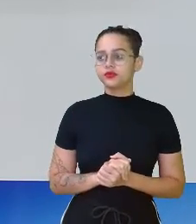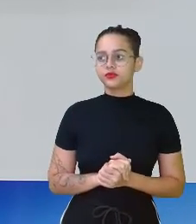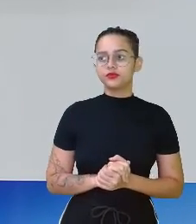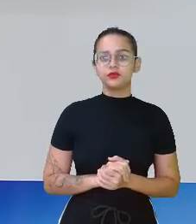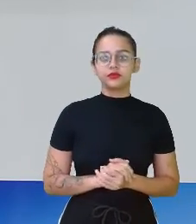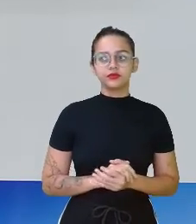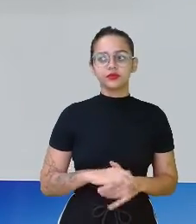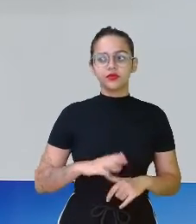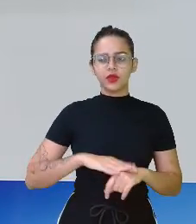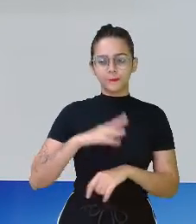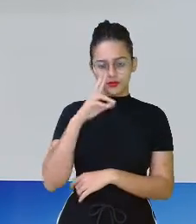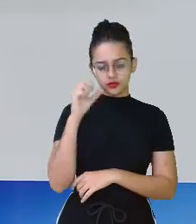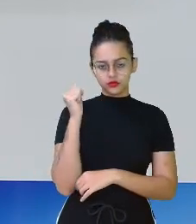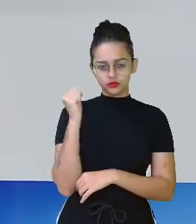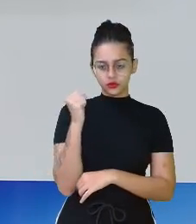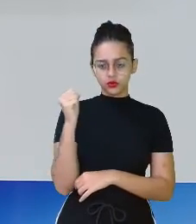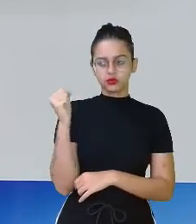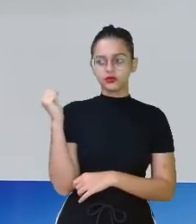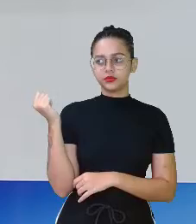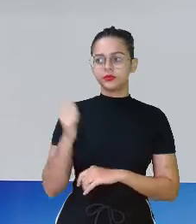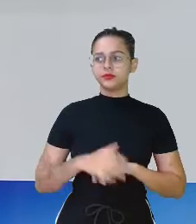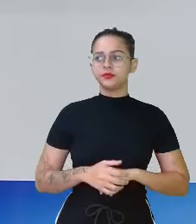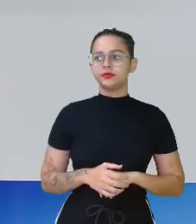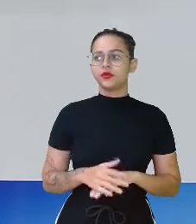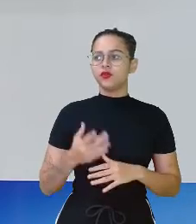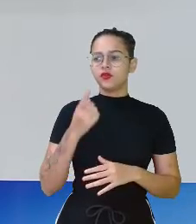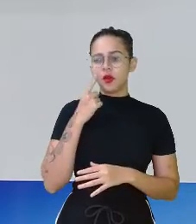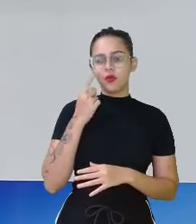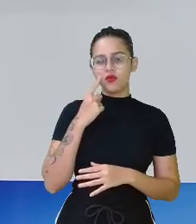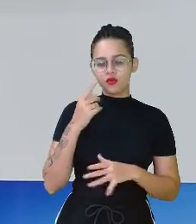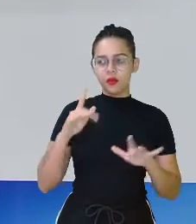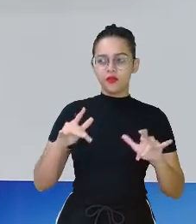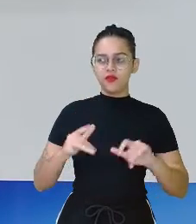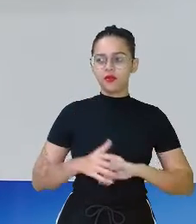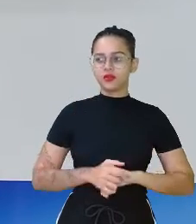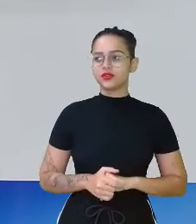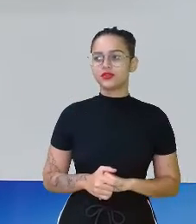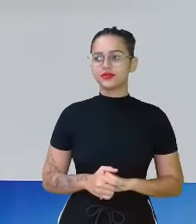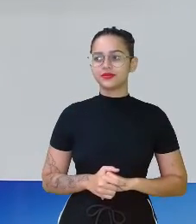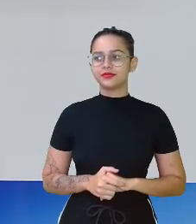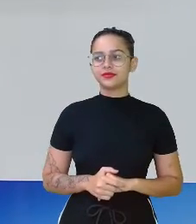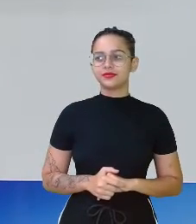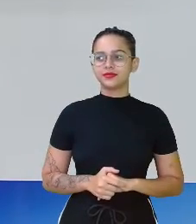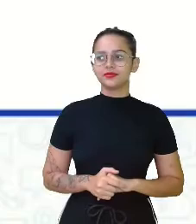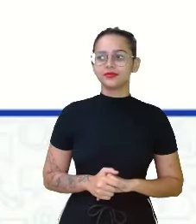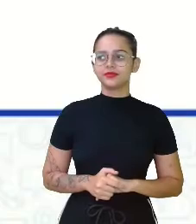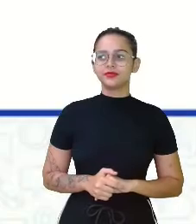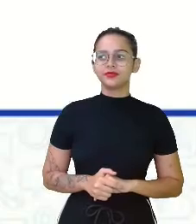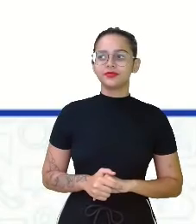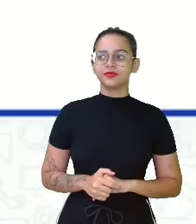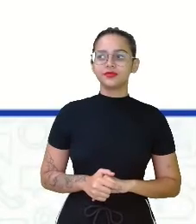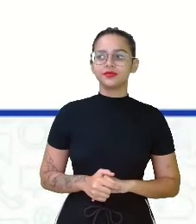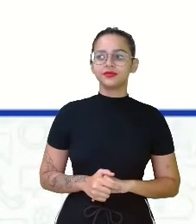Que é mais forte no caso da performance. Vamos ver uma performance? Adorei!